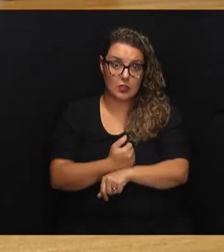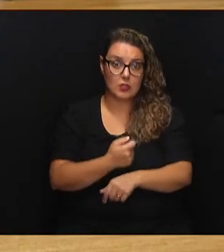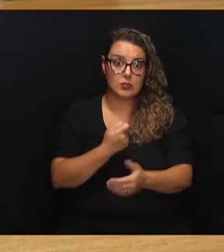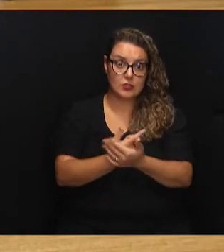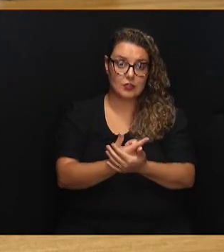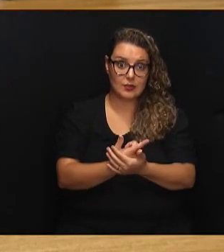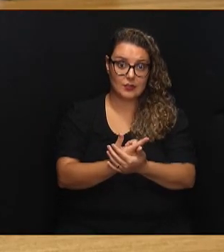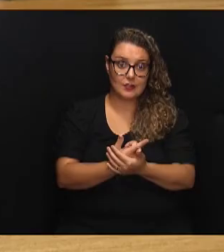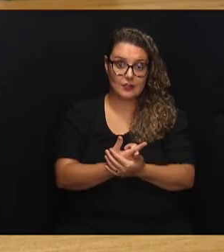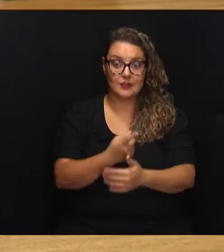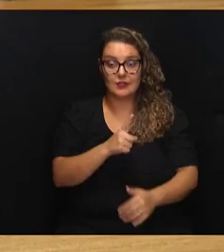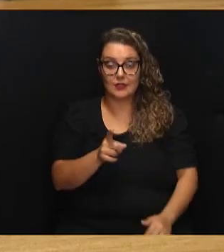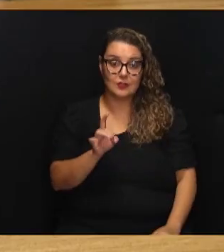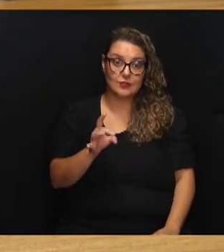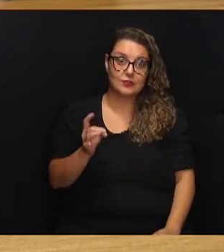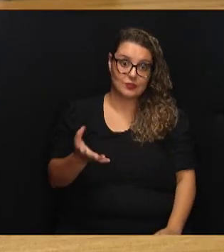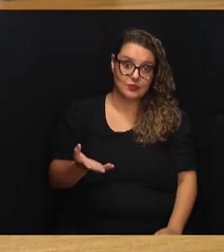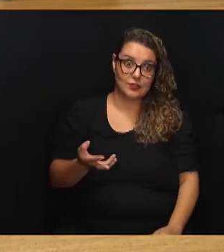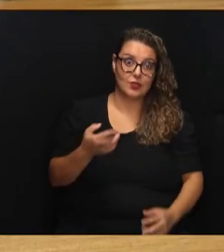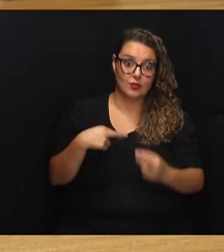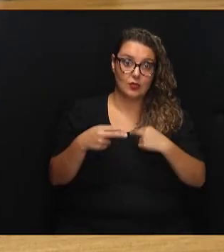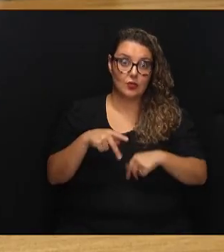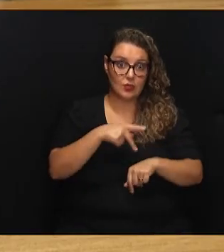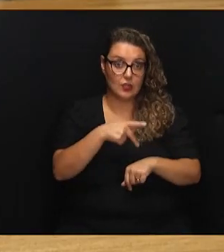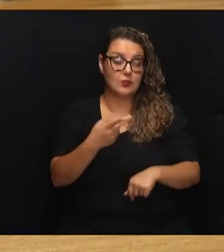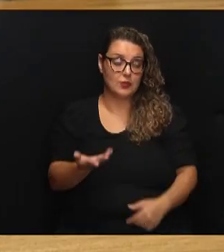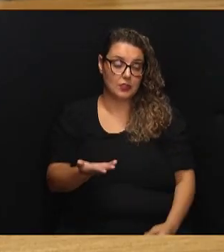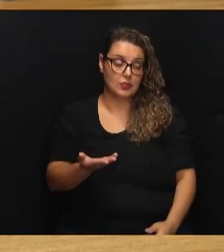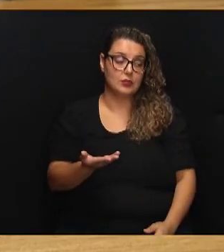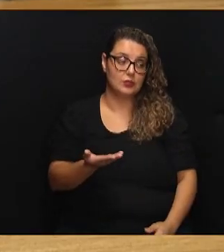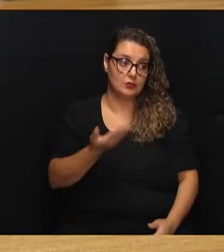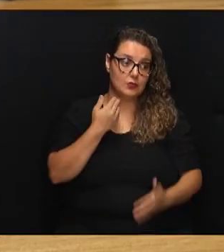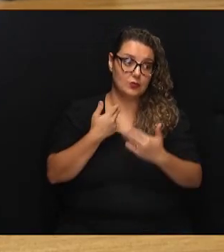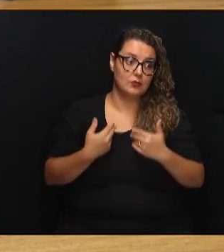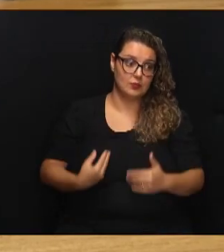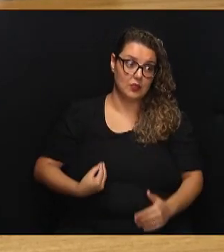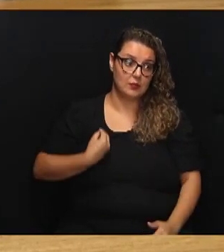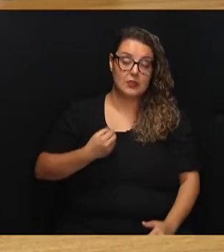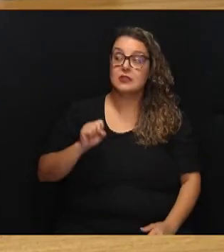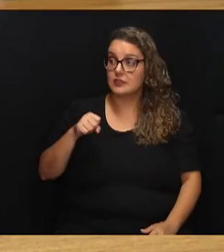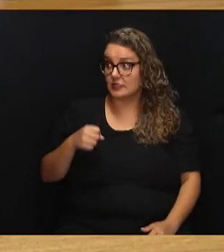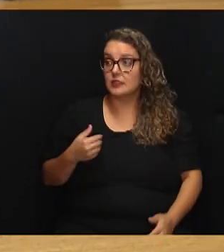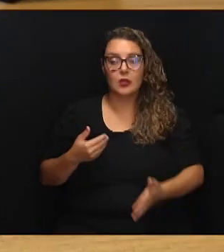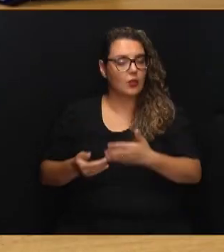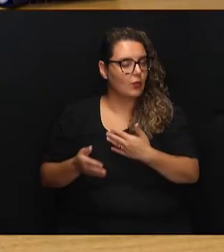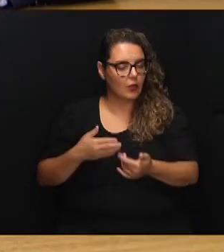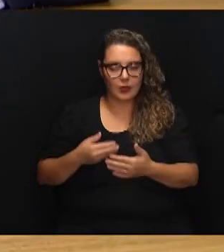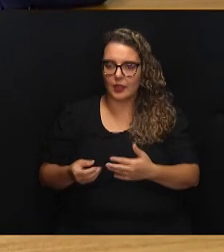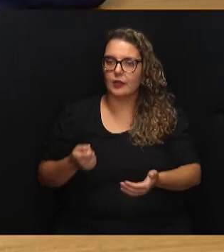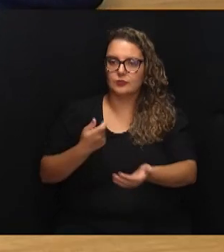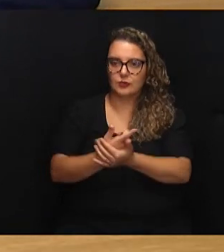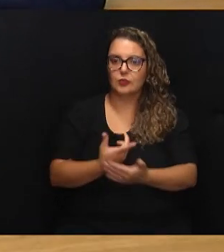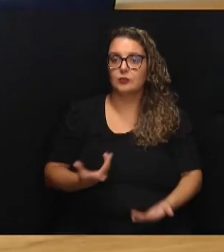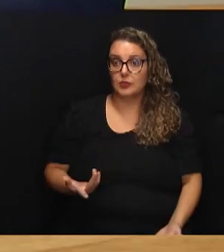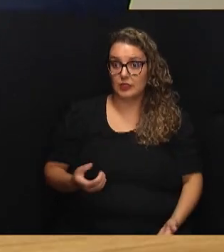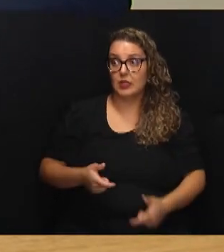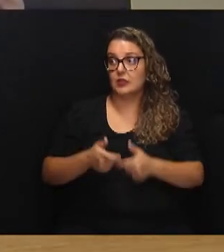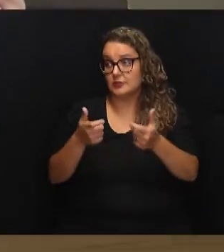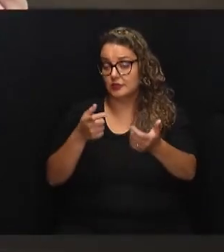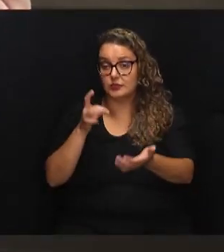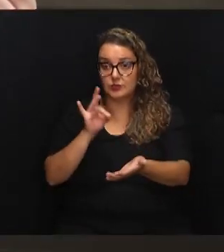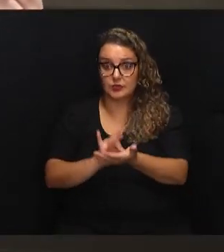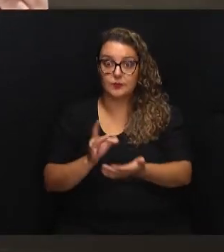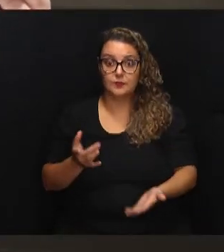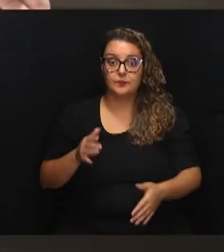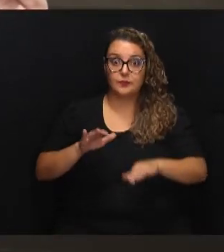né? Não também só na questão do almoço de Páscoa, mas tipo para a vida, né? Para a vida, exatamente. Qualquer compra, né? A grande verdade é que muitas vezes a